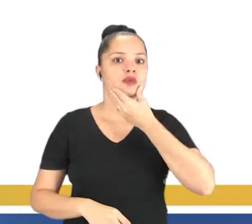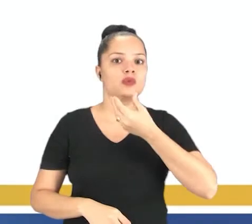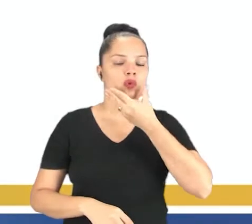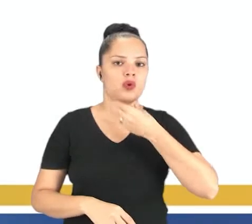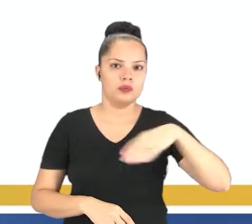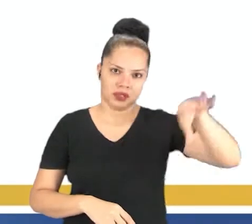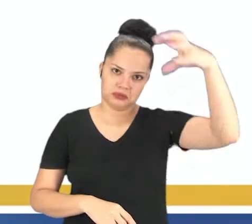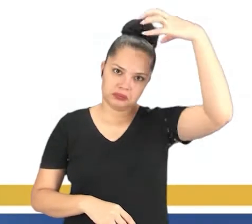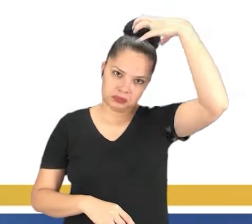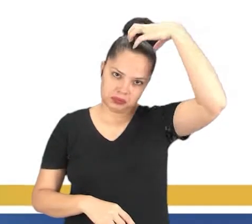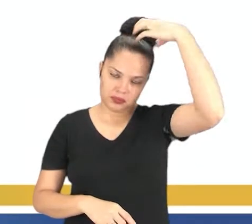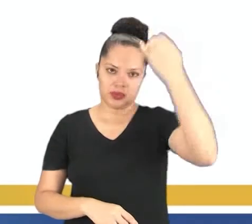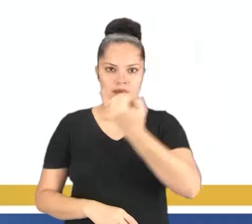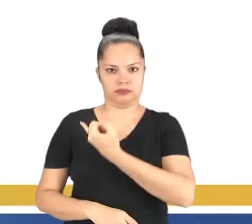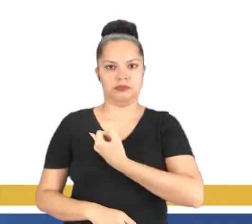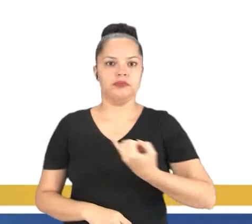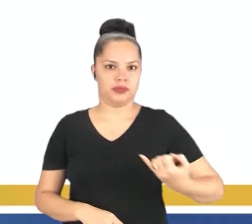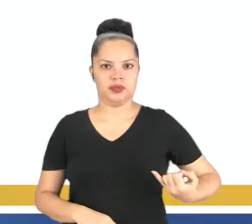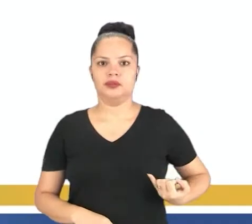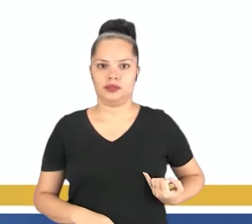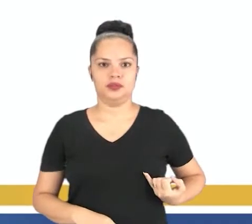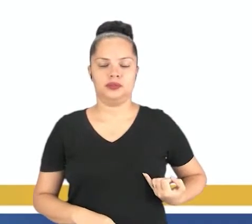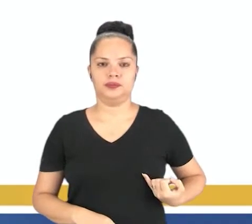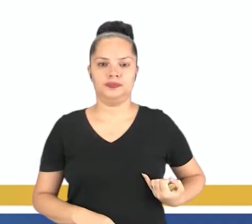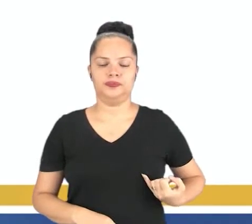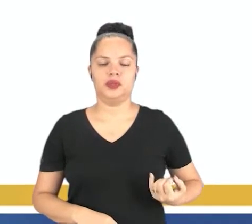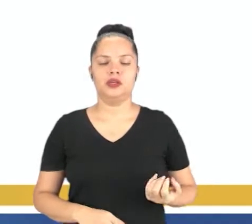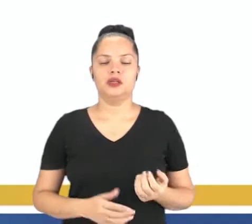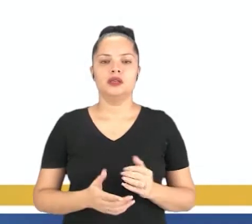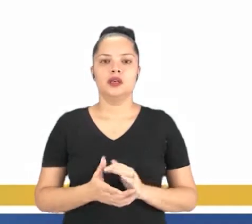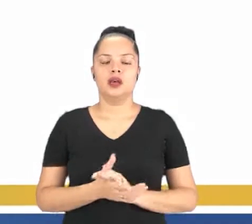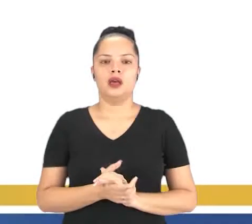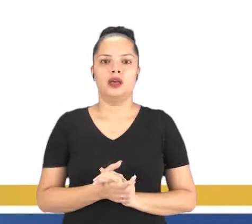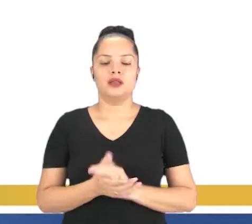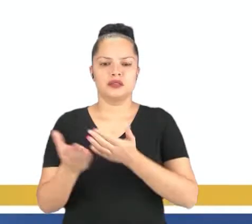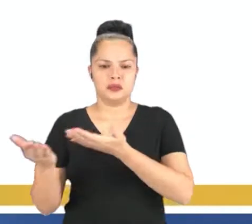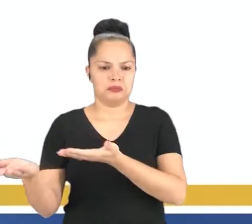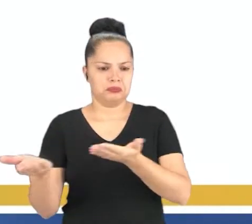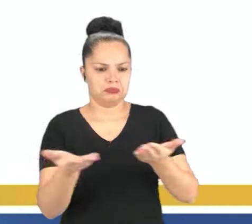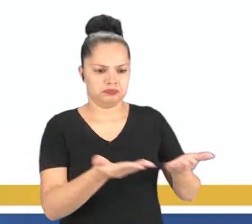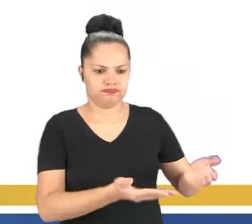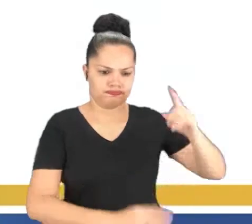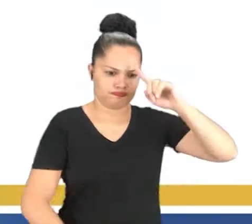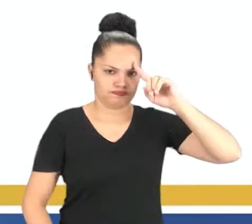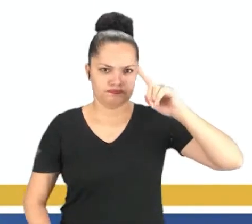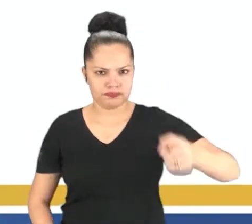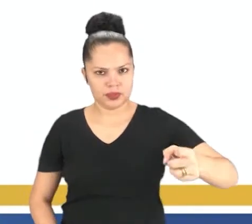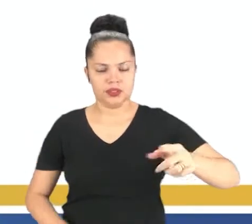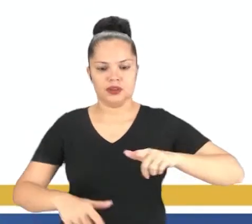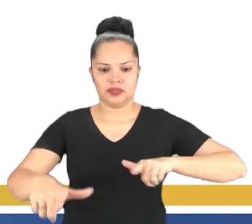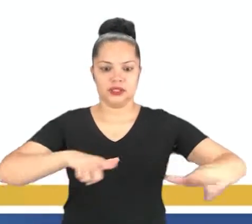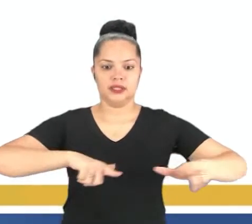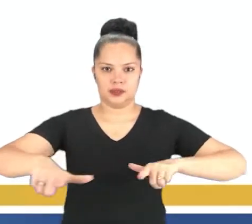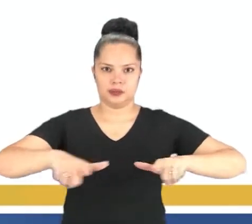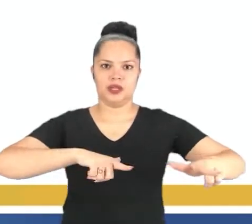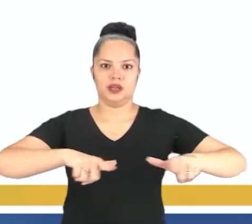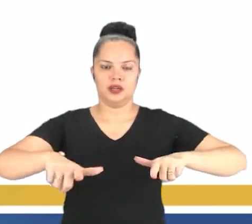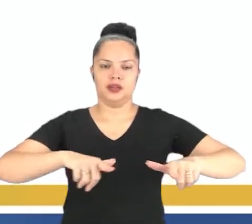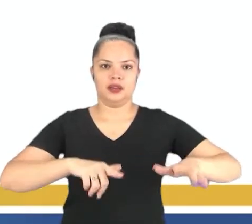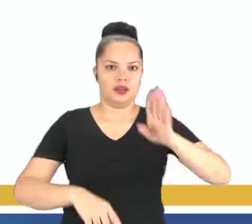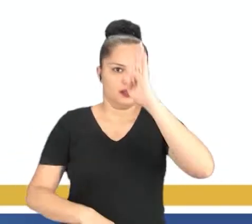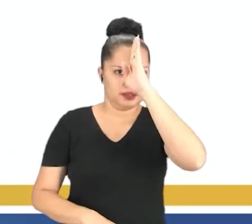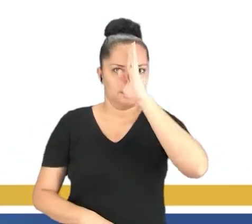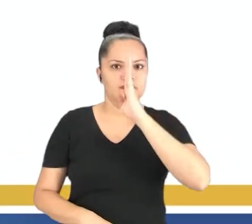com este é quando este os convocava para trabalhar em obras públicas